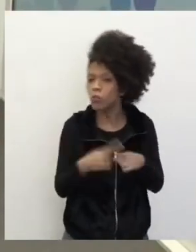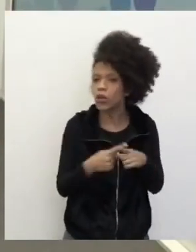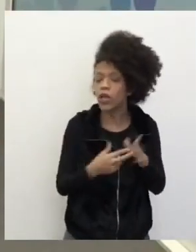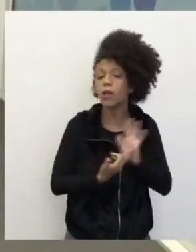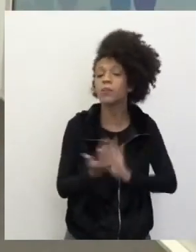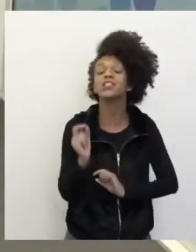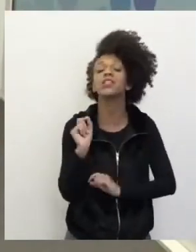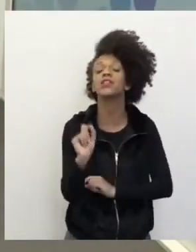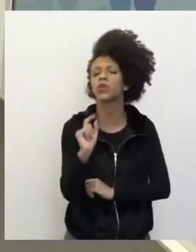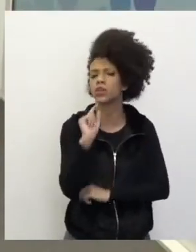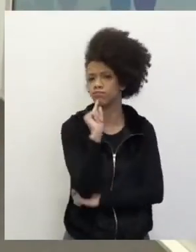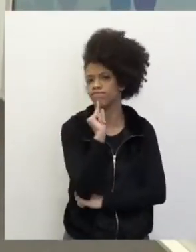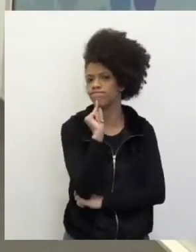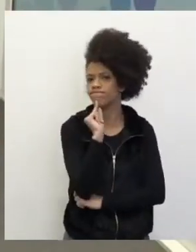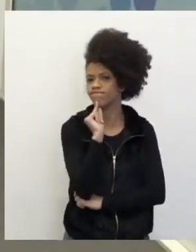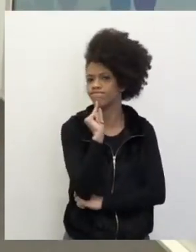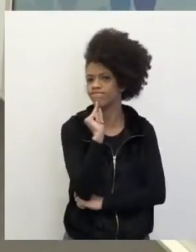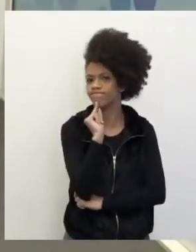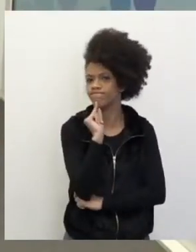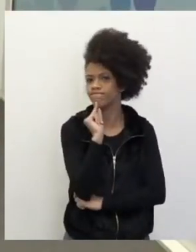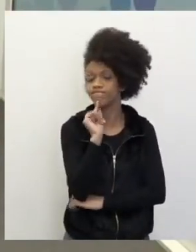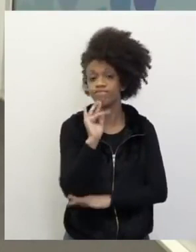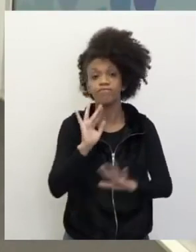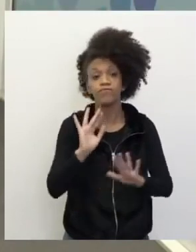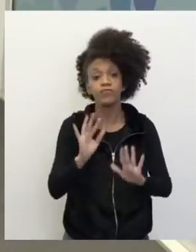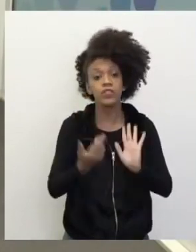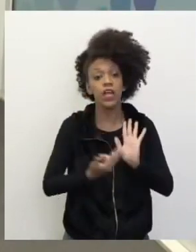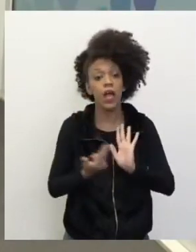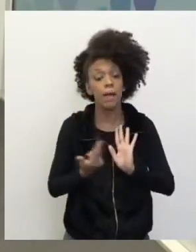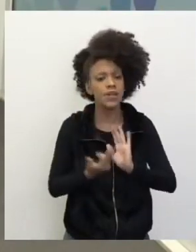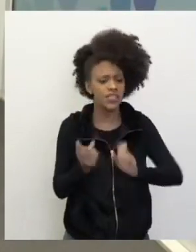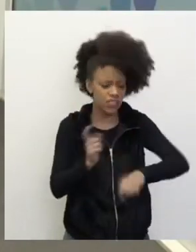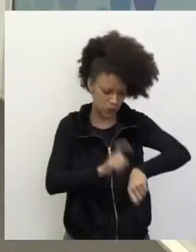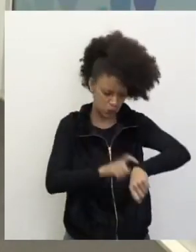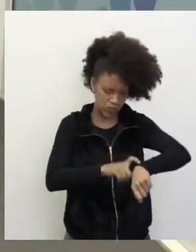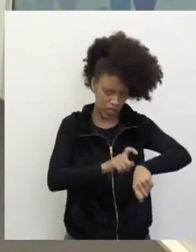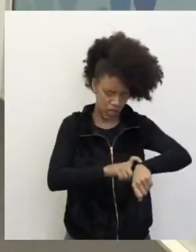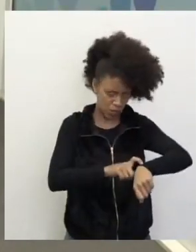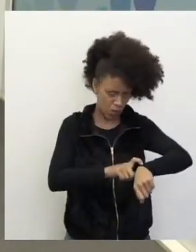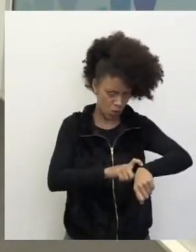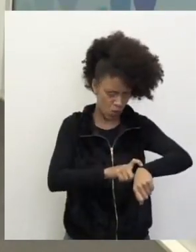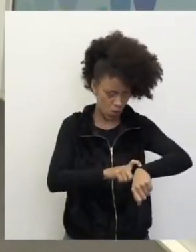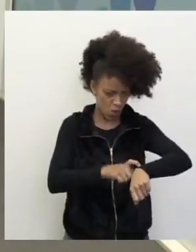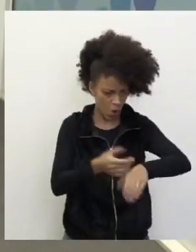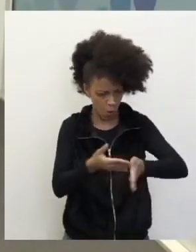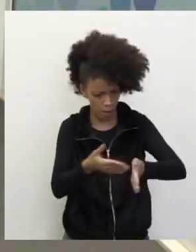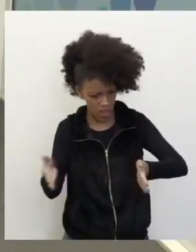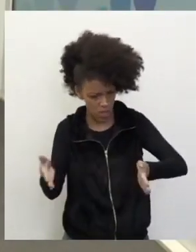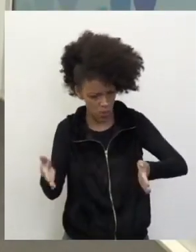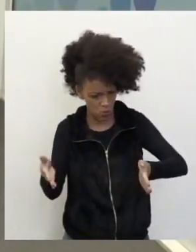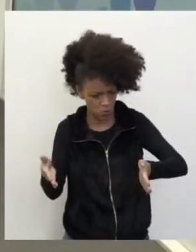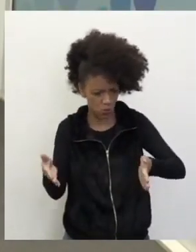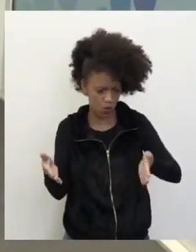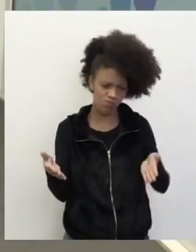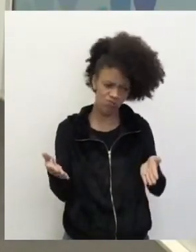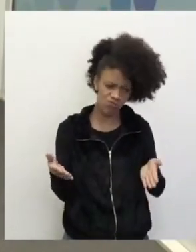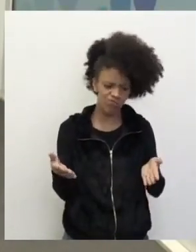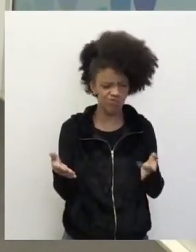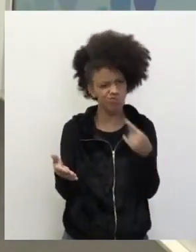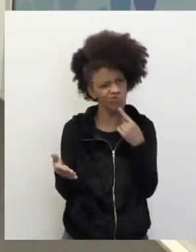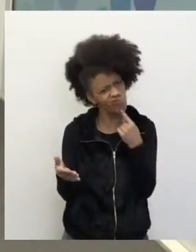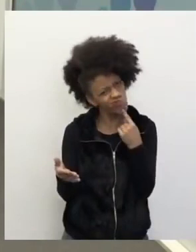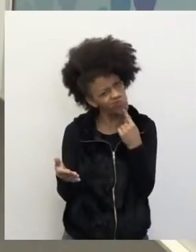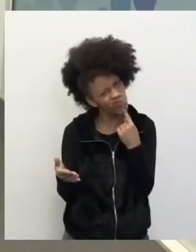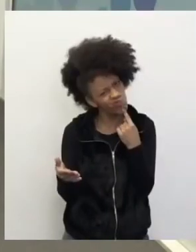o quê? O momento. Representa um momento, representa a hora, representa o